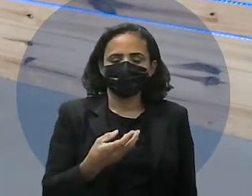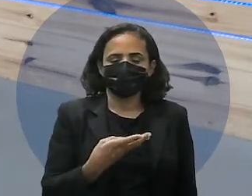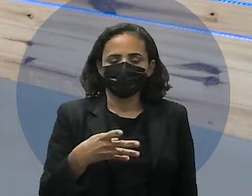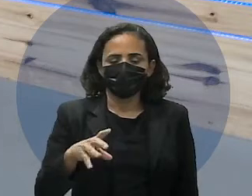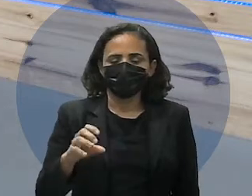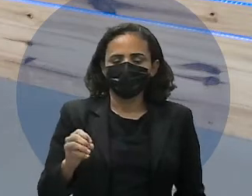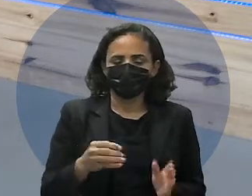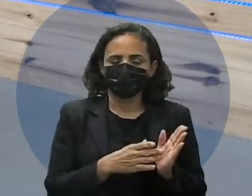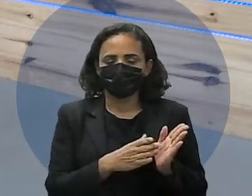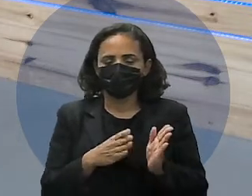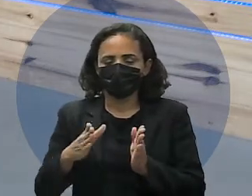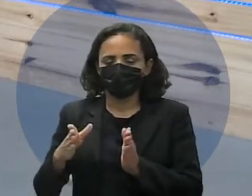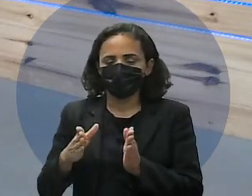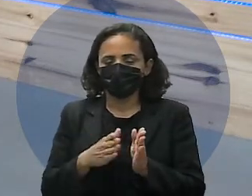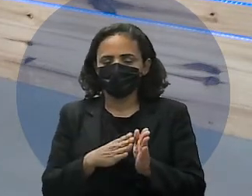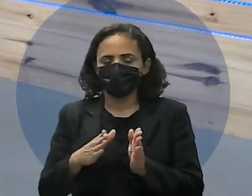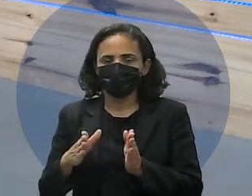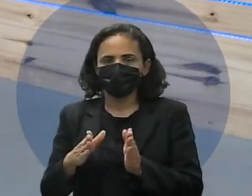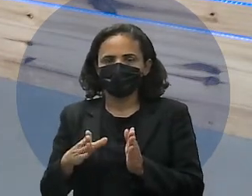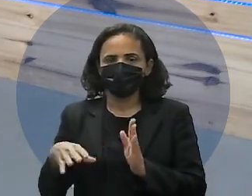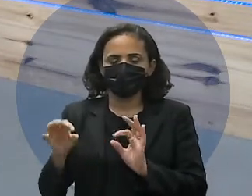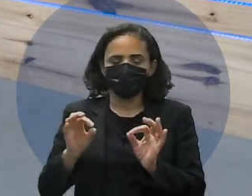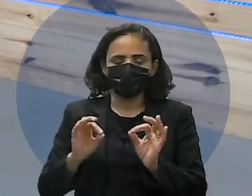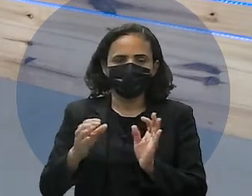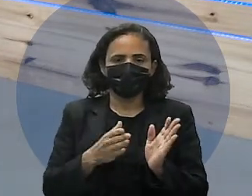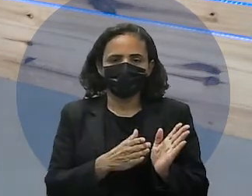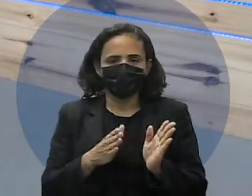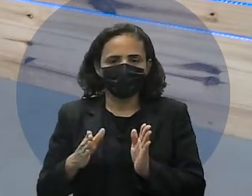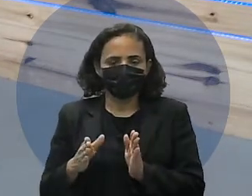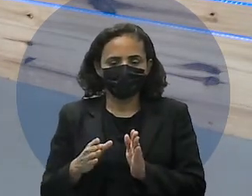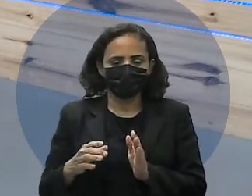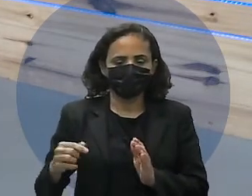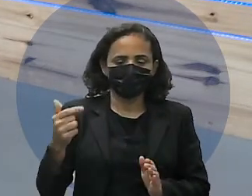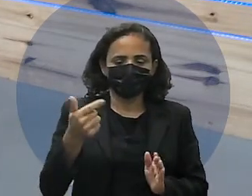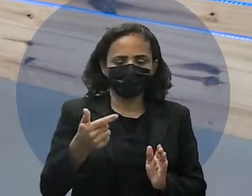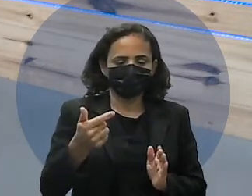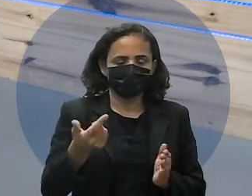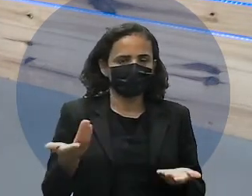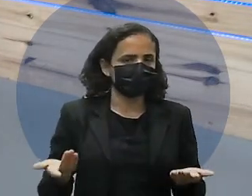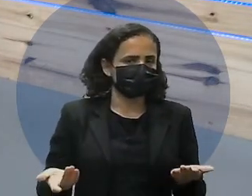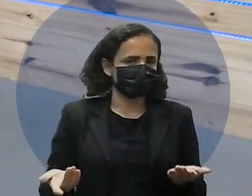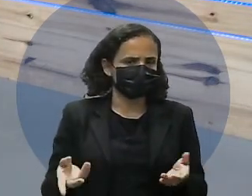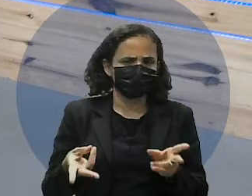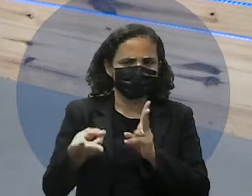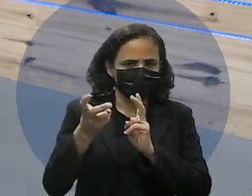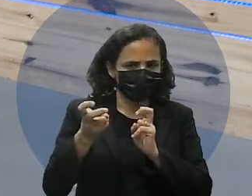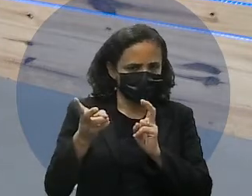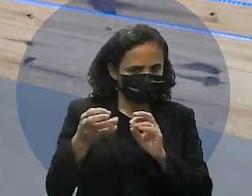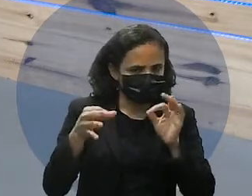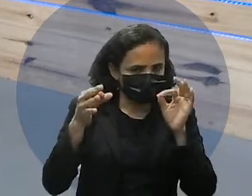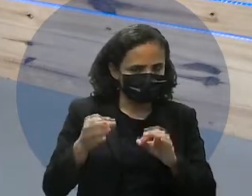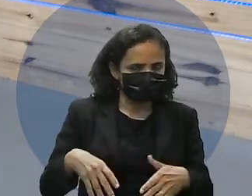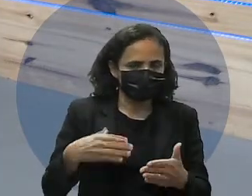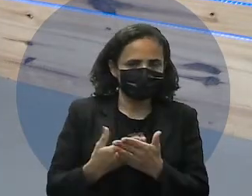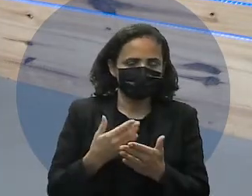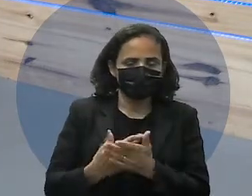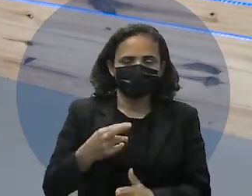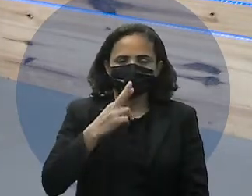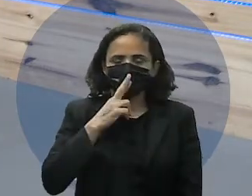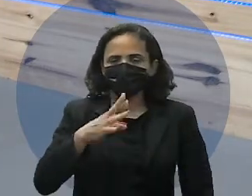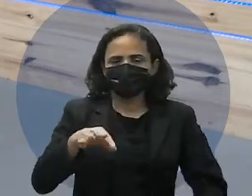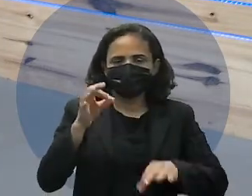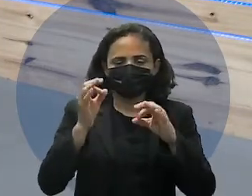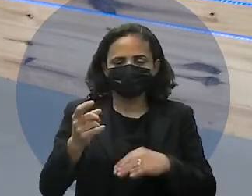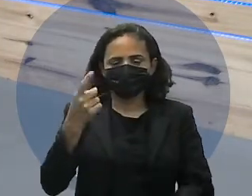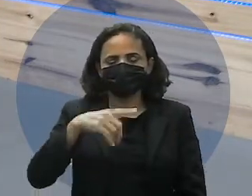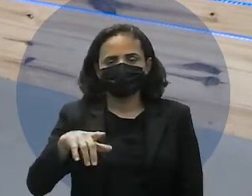rodovia federal, 8 quilômetros de rodovia estadual e 2 de estrada de barro. Percebestes? Então, respondendo assim,